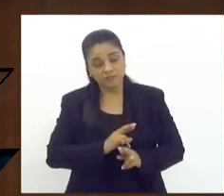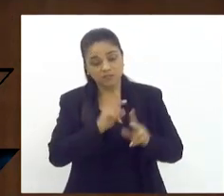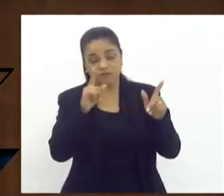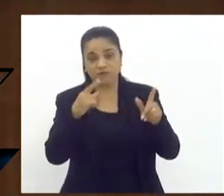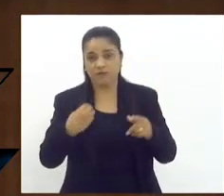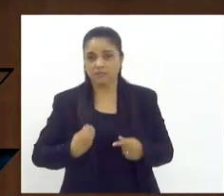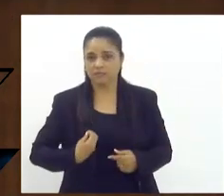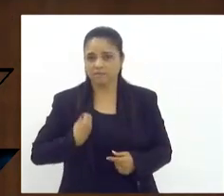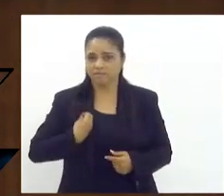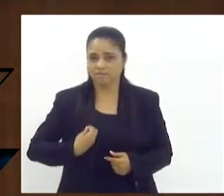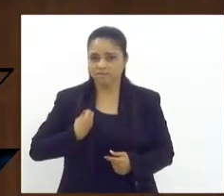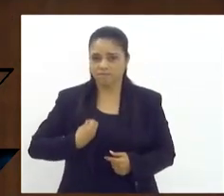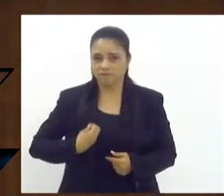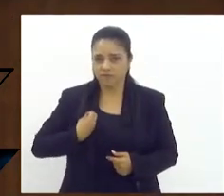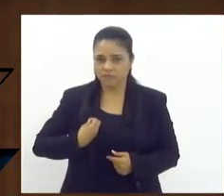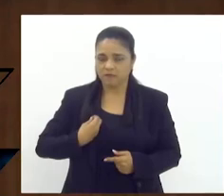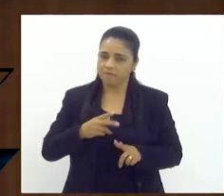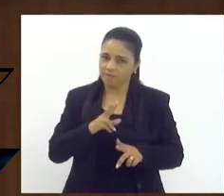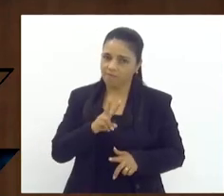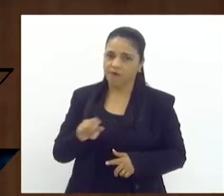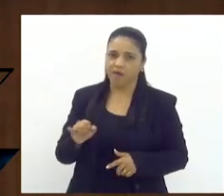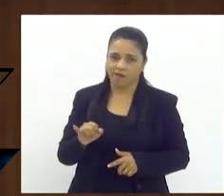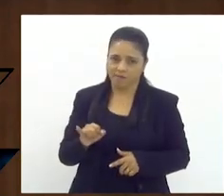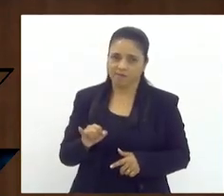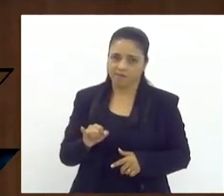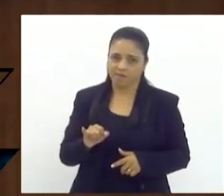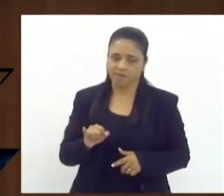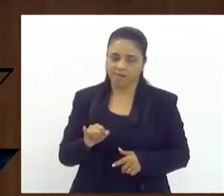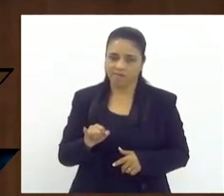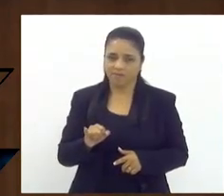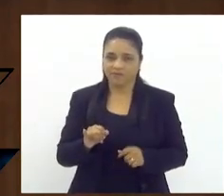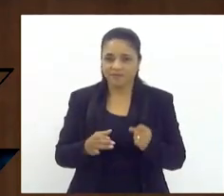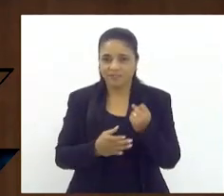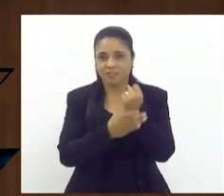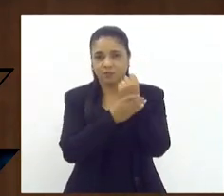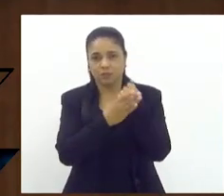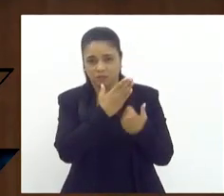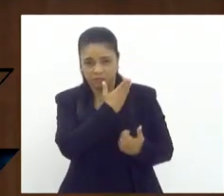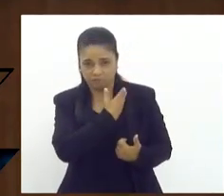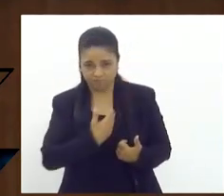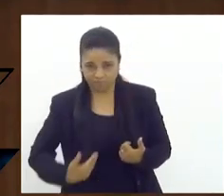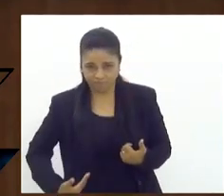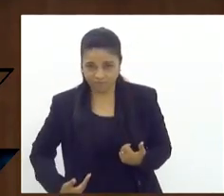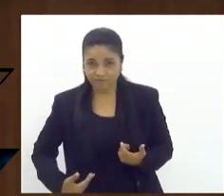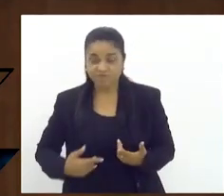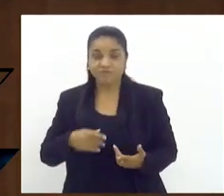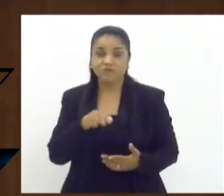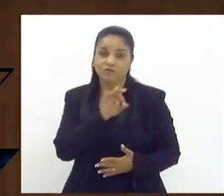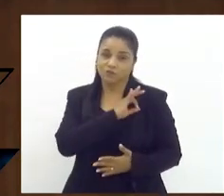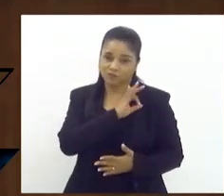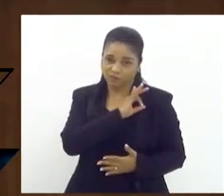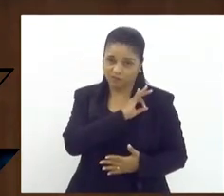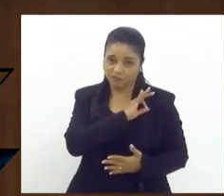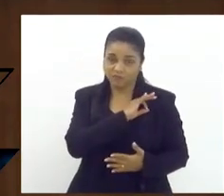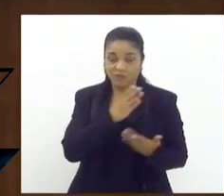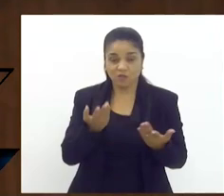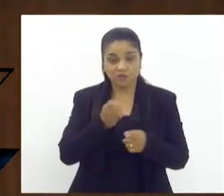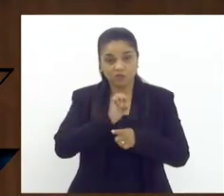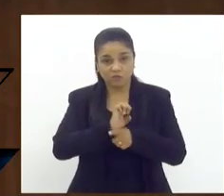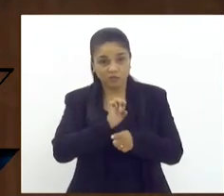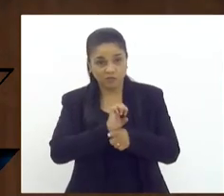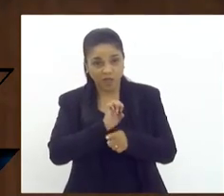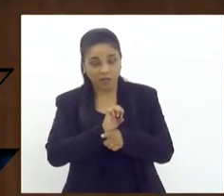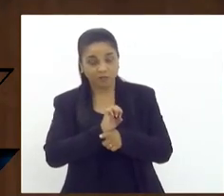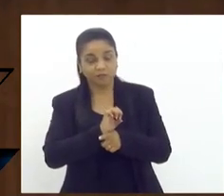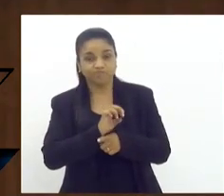na vida do agente de segurança pública nós precisamos hoje no estado do Rio de Janeiro dá o respaldo pô a gente Segurança